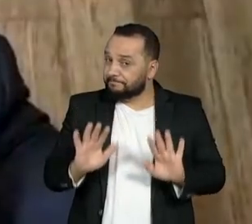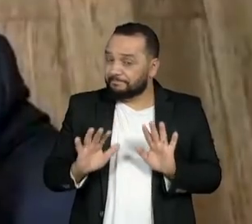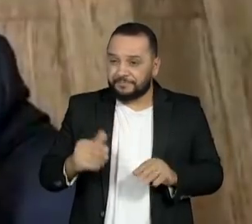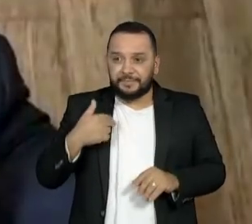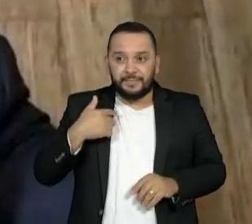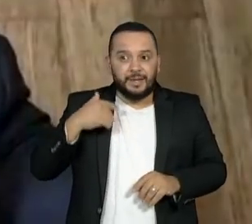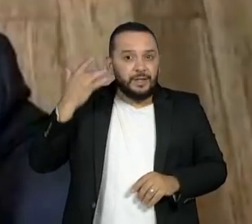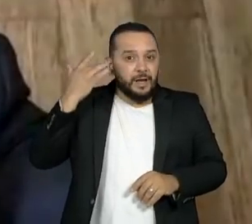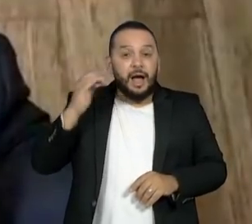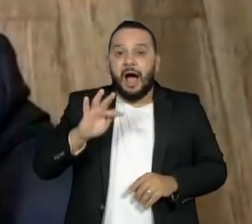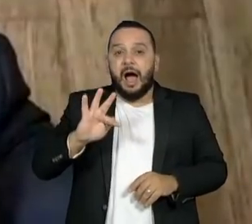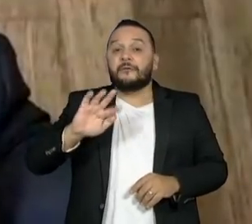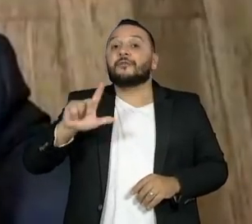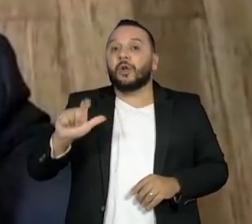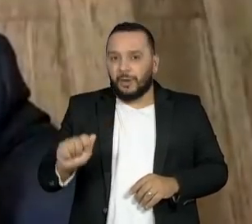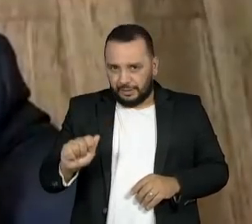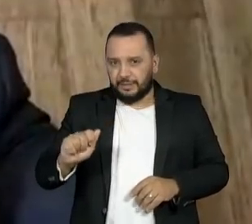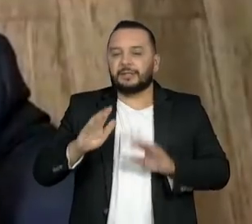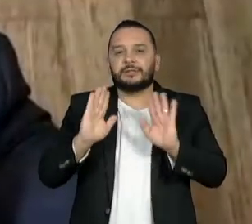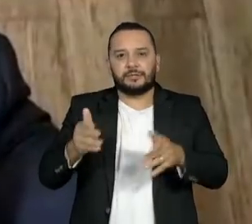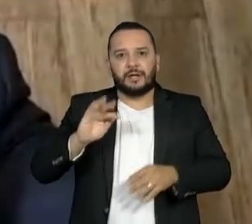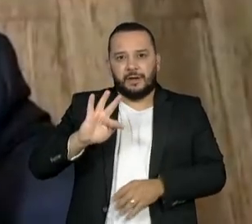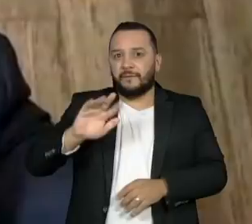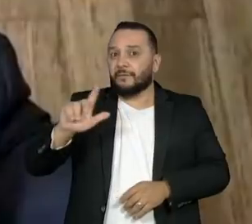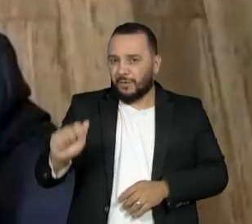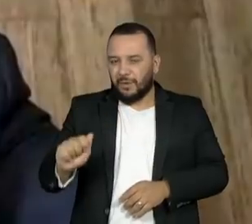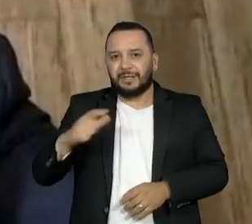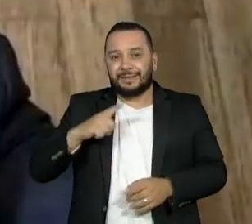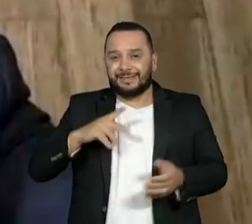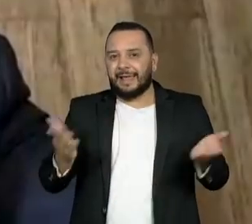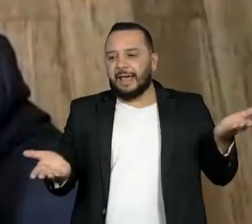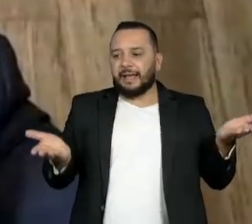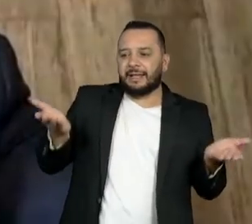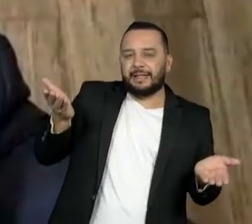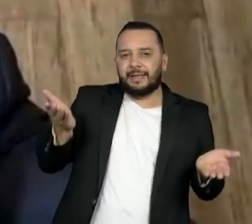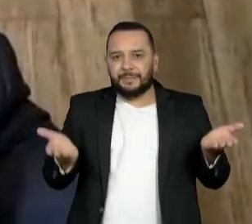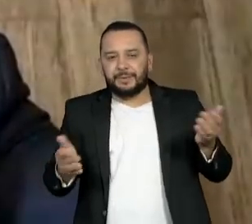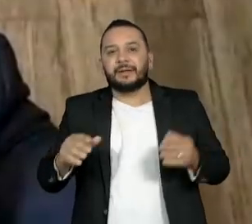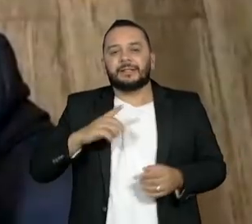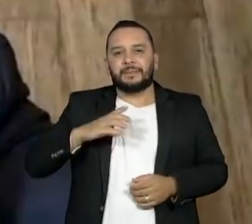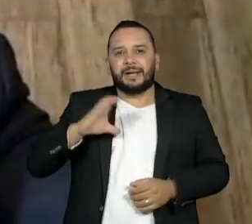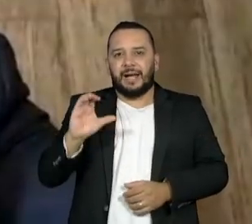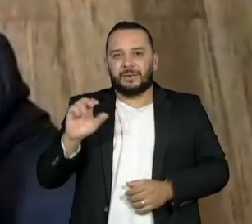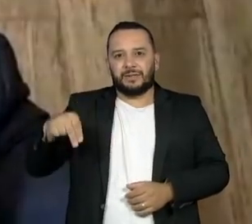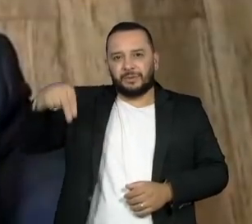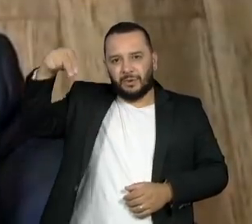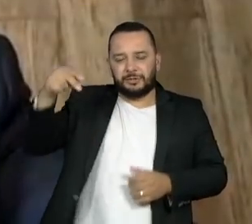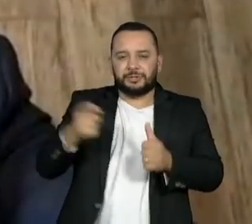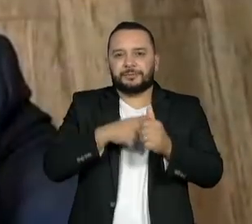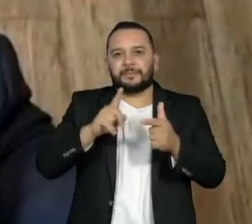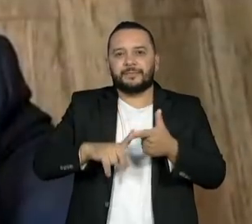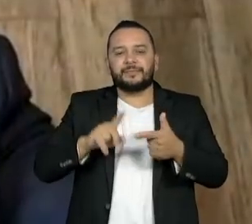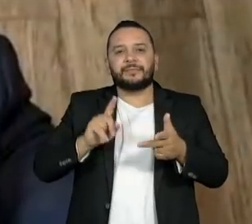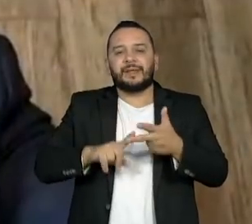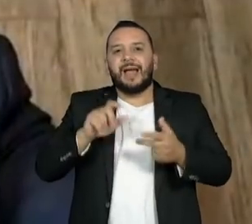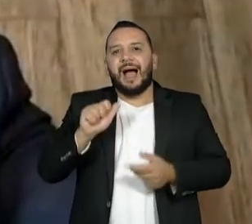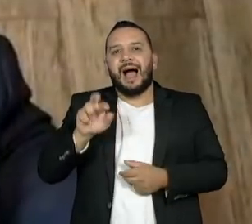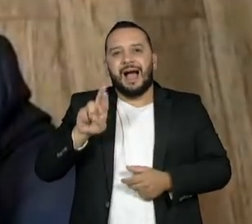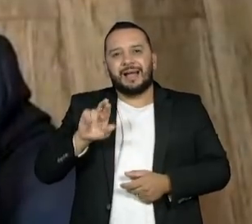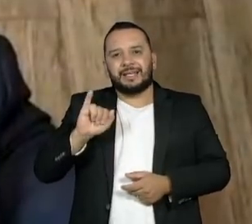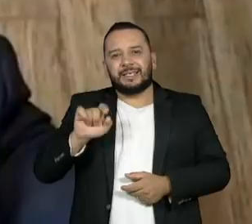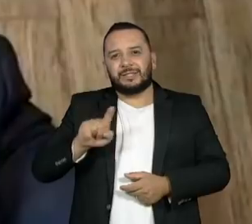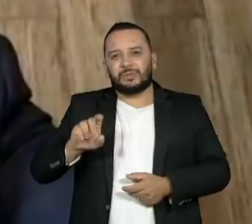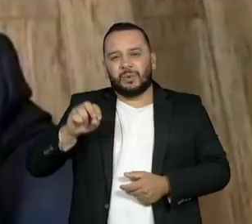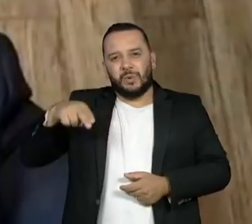super equilibrada sempre, né? A Carolina do Norte e o Arizona. E o último ponto, que é